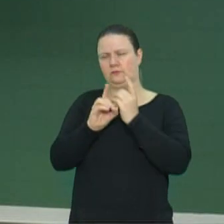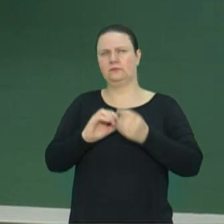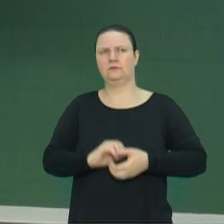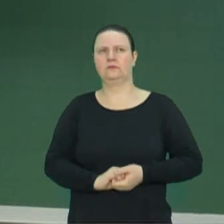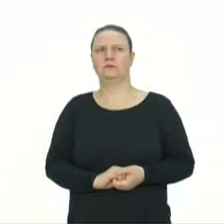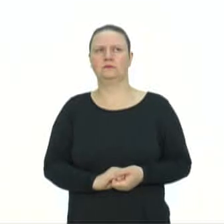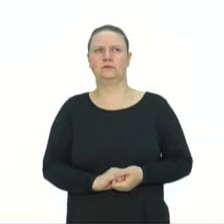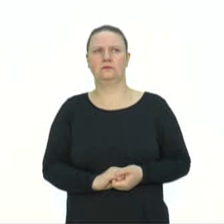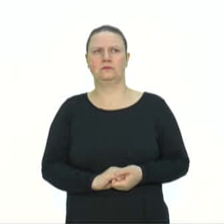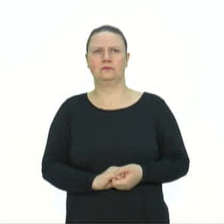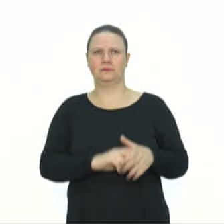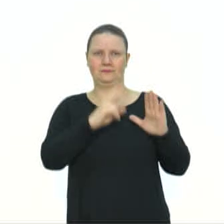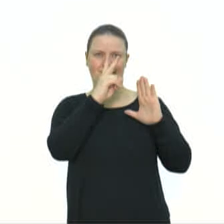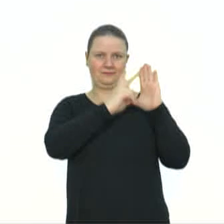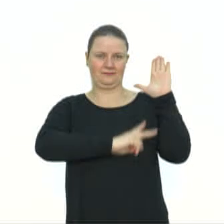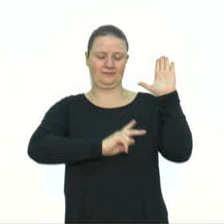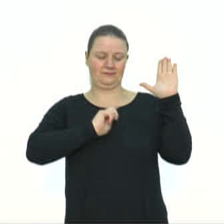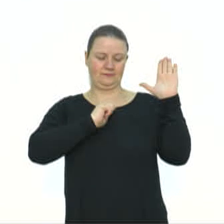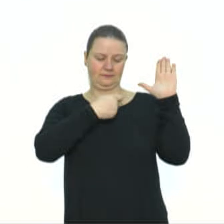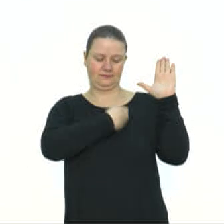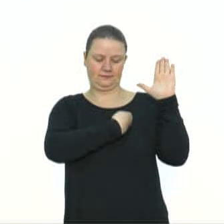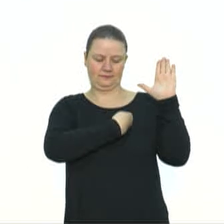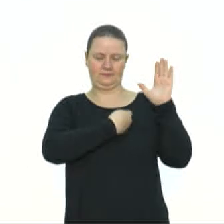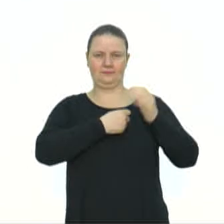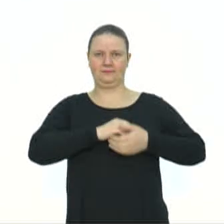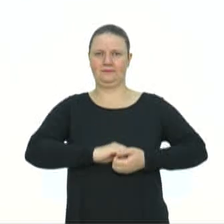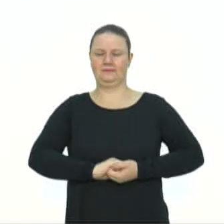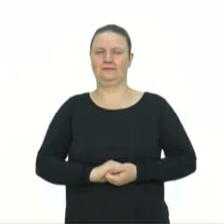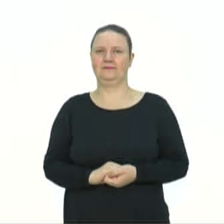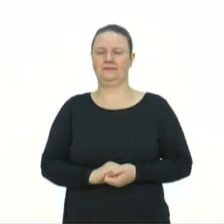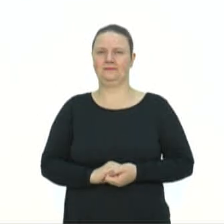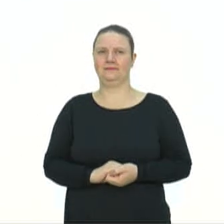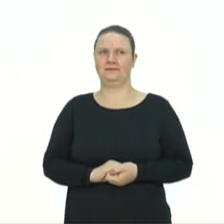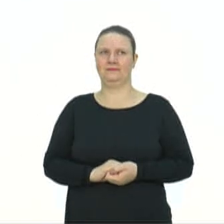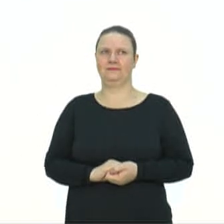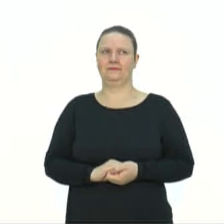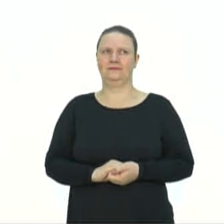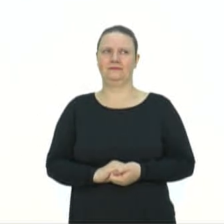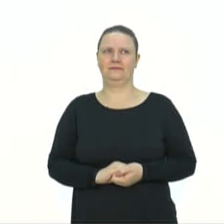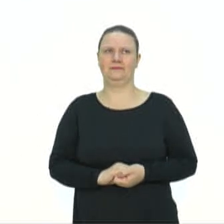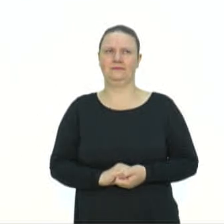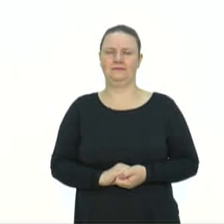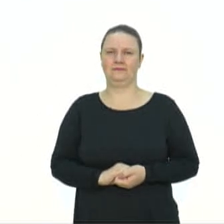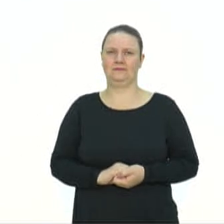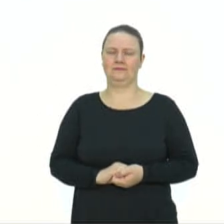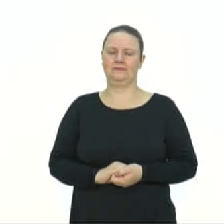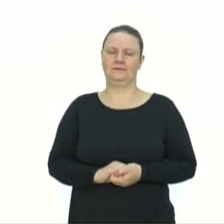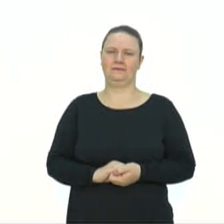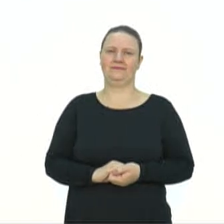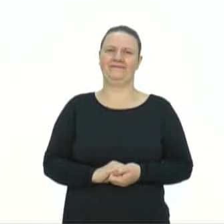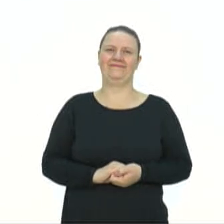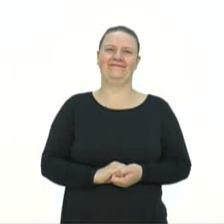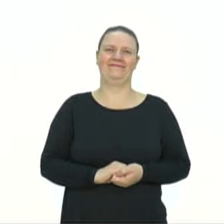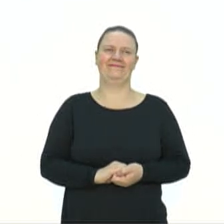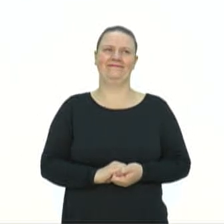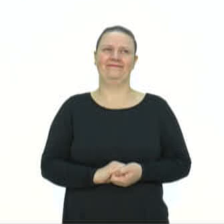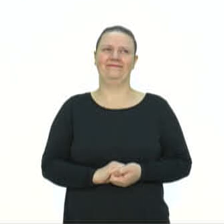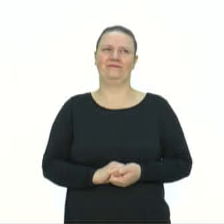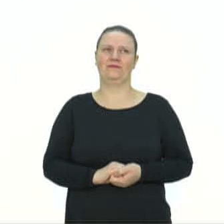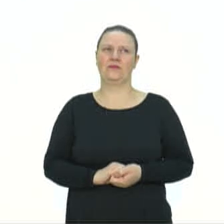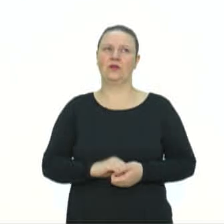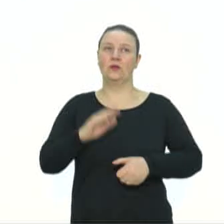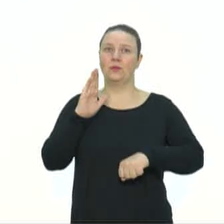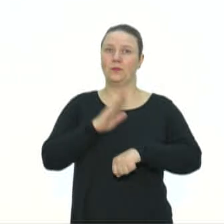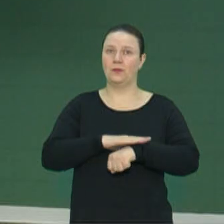E esta é a parte em la que o tierno conejito se convierte em um bicho abominável. Então, essa é a